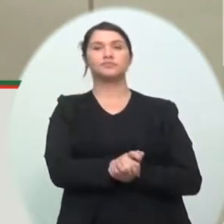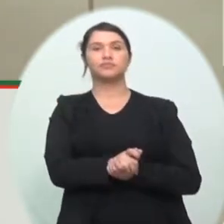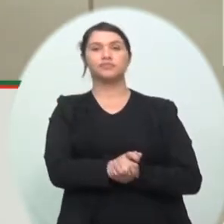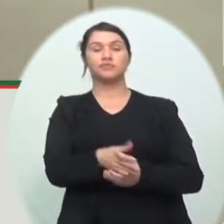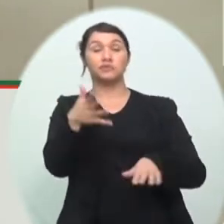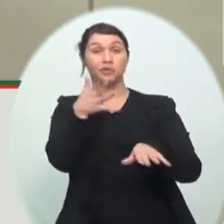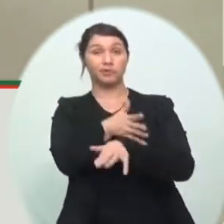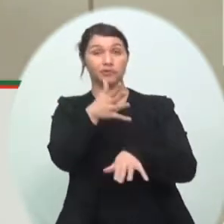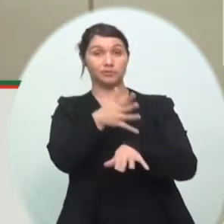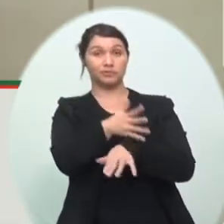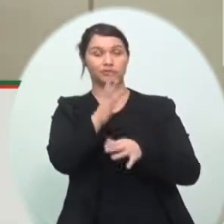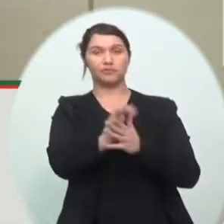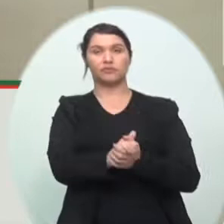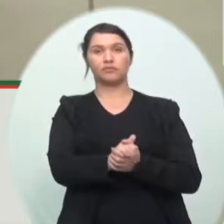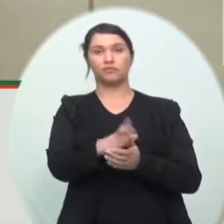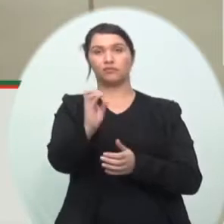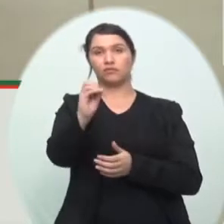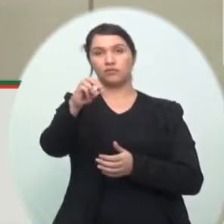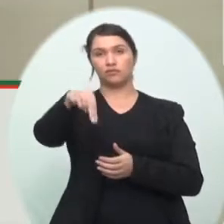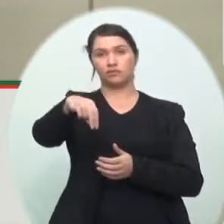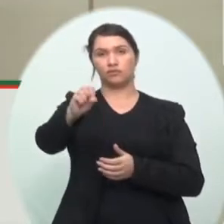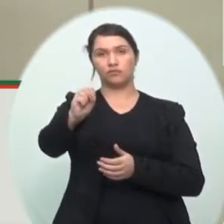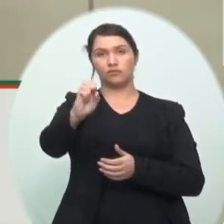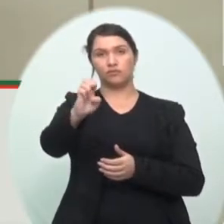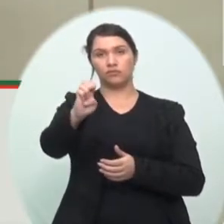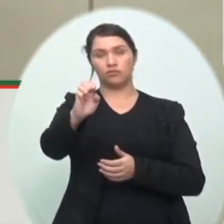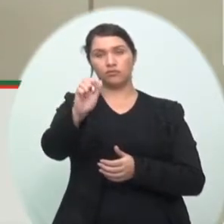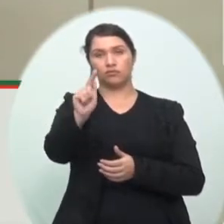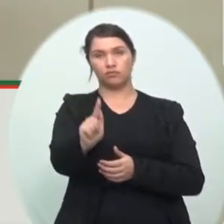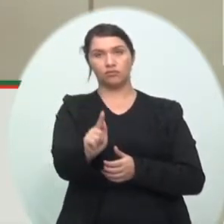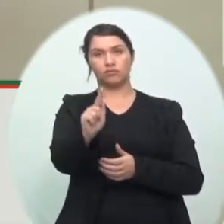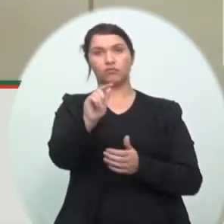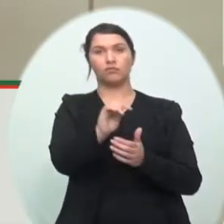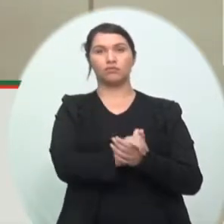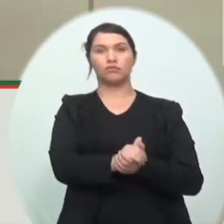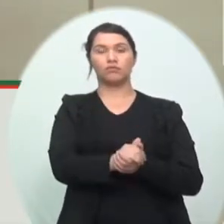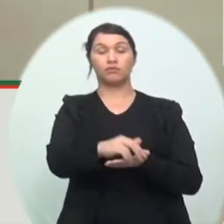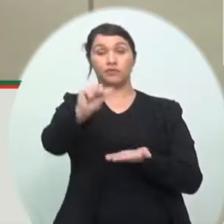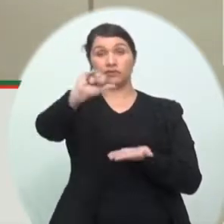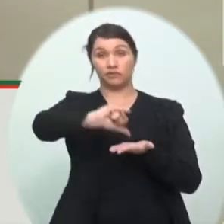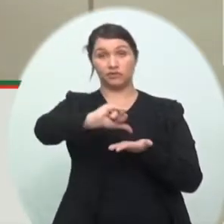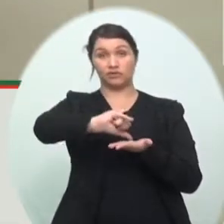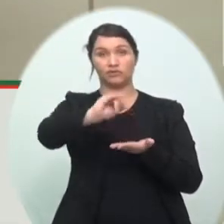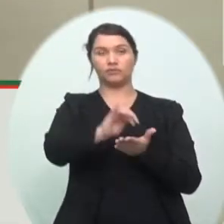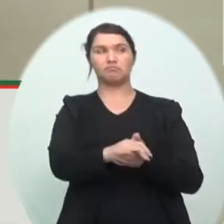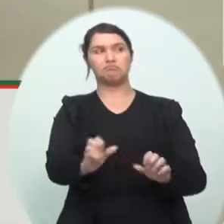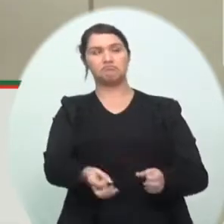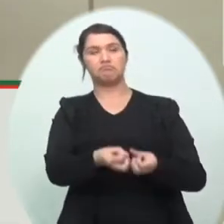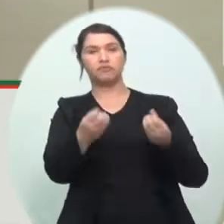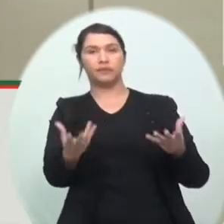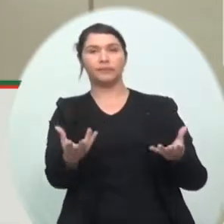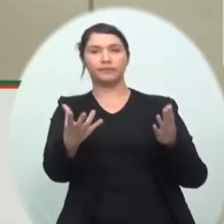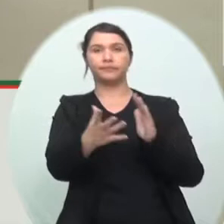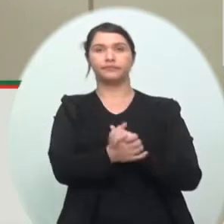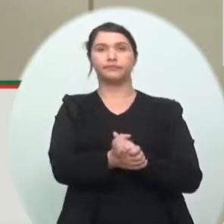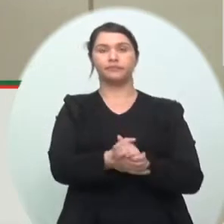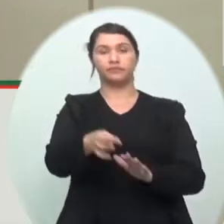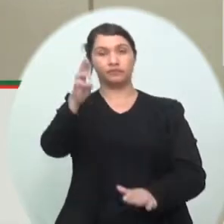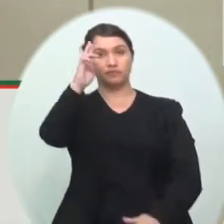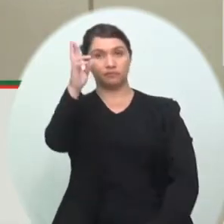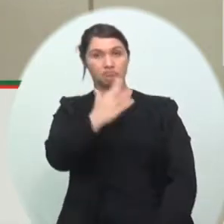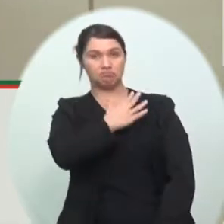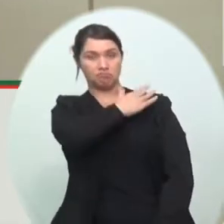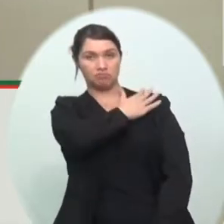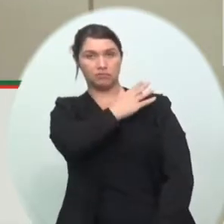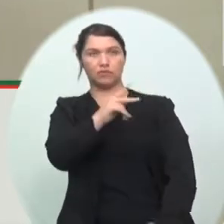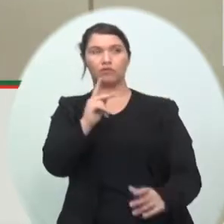participando do CONSEG do Centro, das reuniões do CONSEG do Centro, e o Coronel, sempre que foi